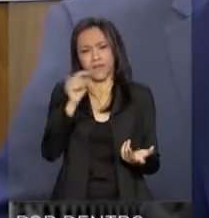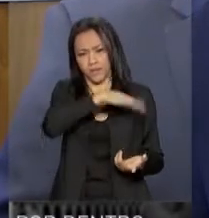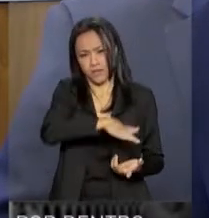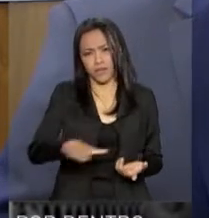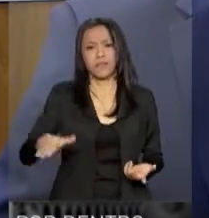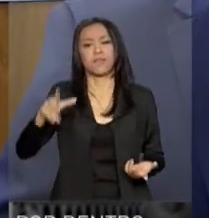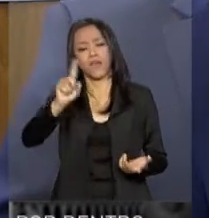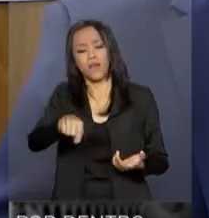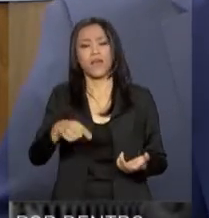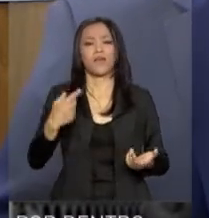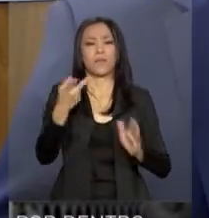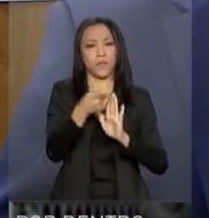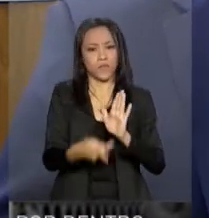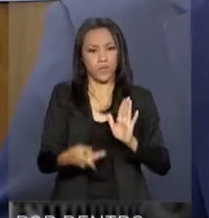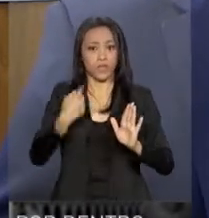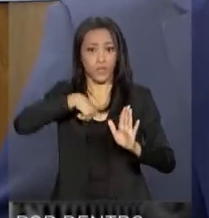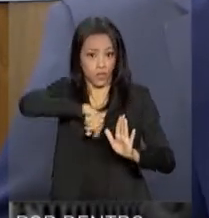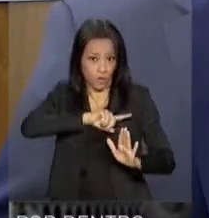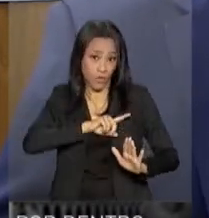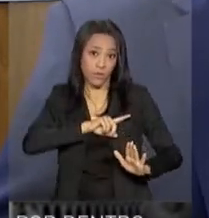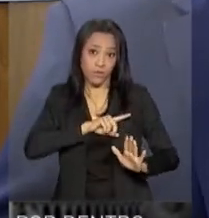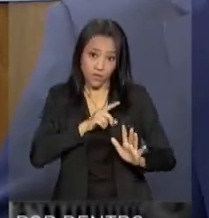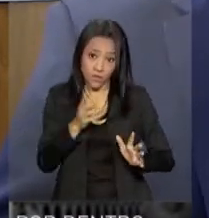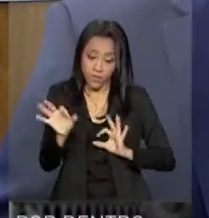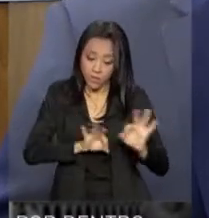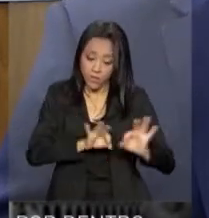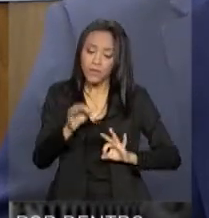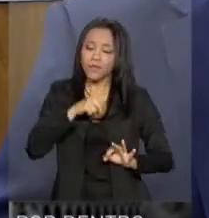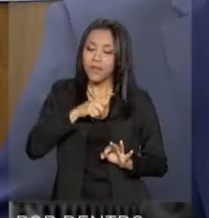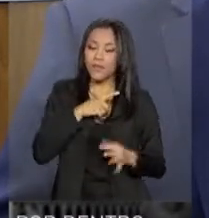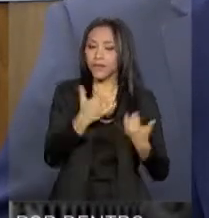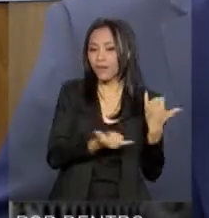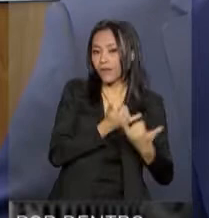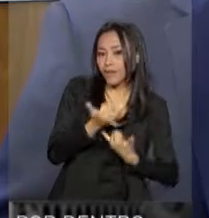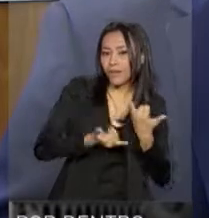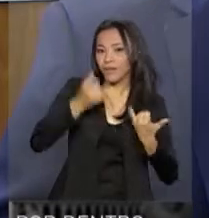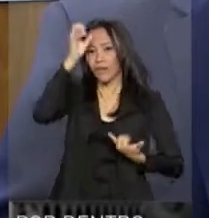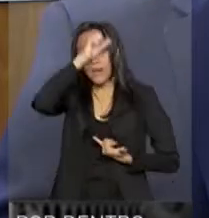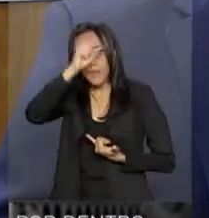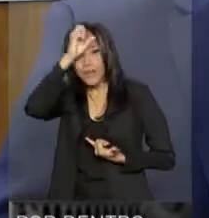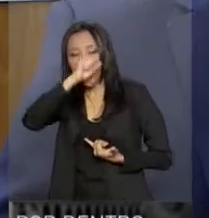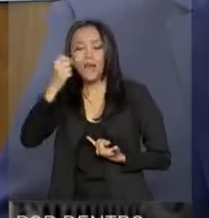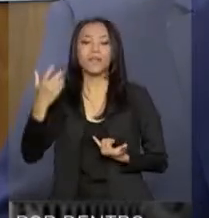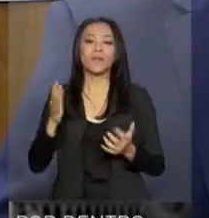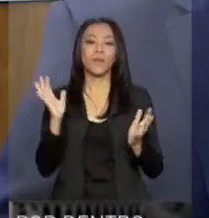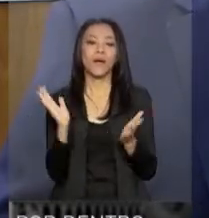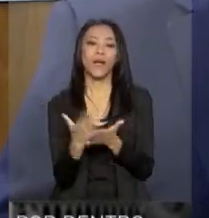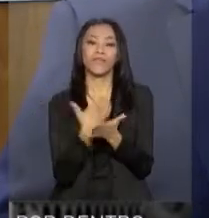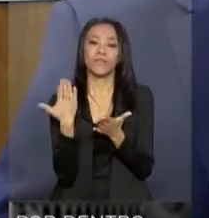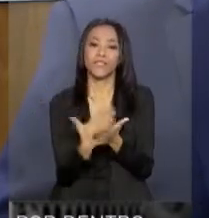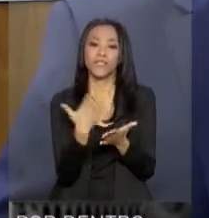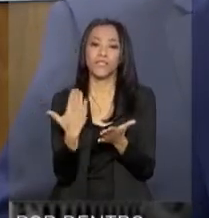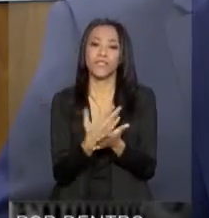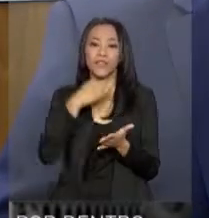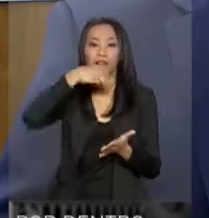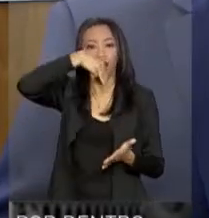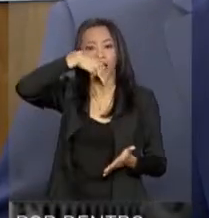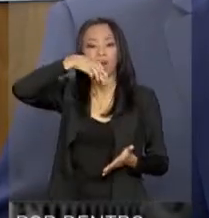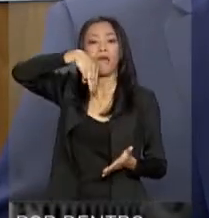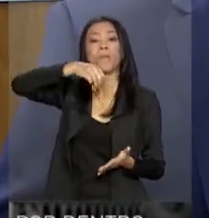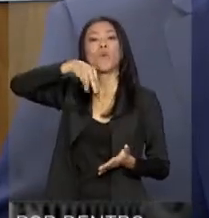que nós estamos tocando ele traz uma parte bem lúdica que facilita o aprendizado com a turma da mônica e nós esperamos é